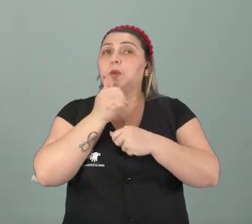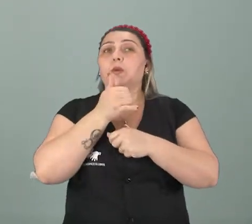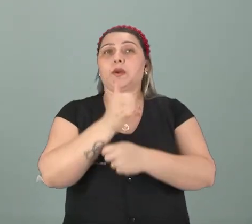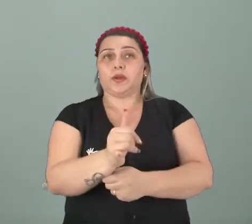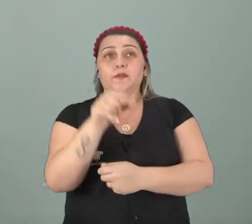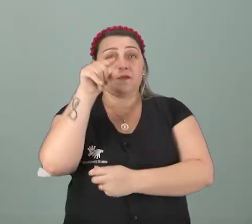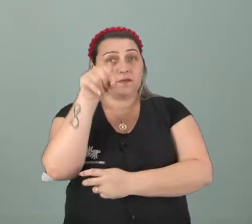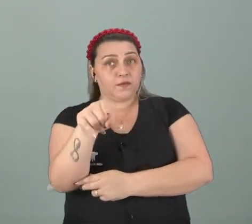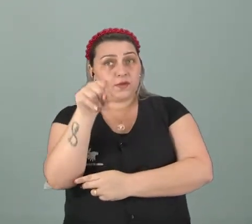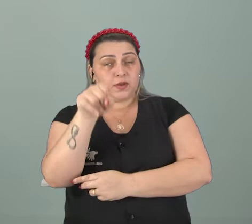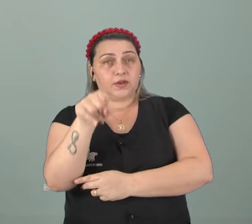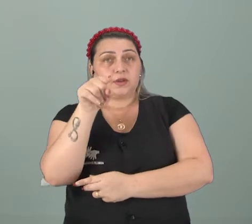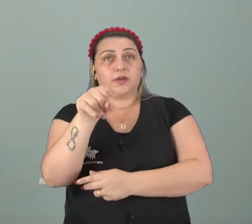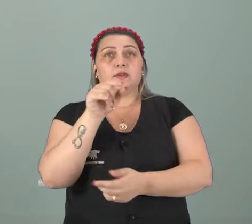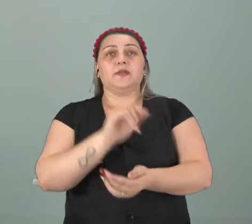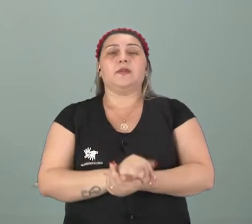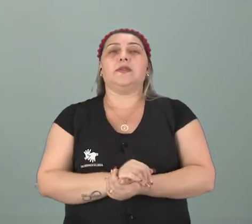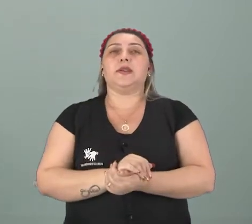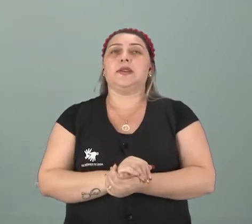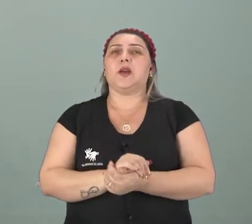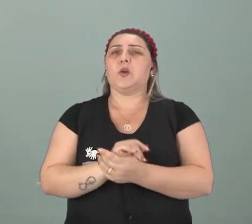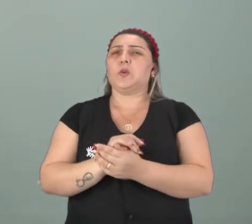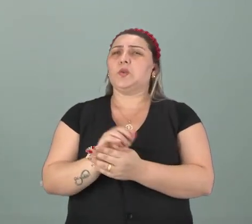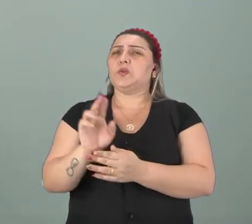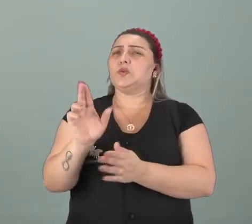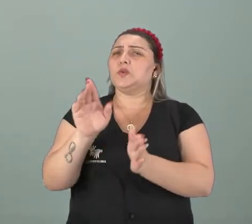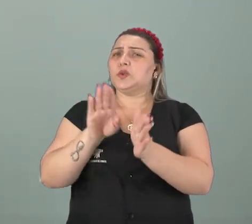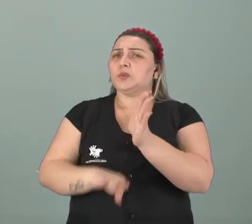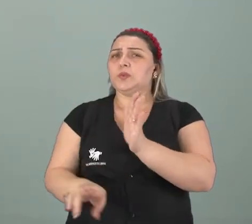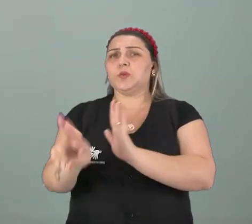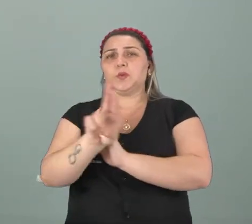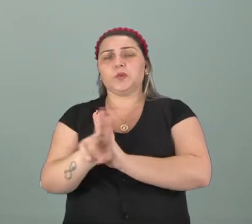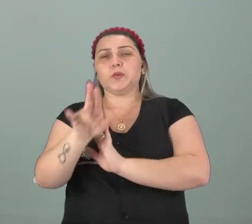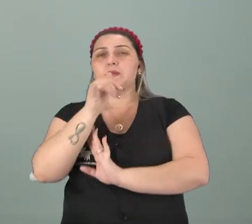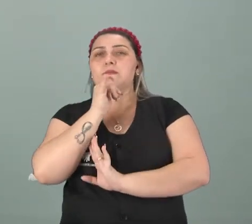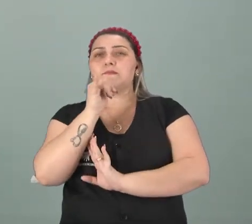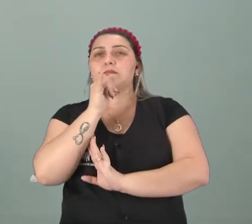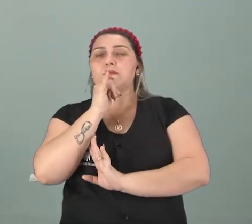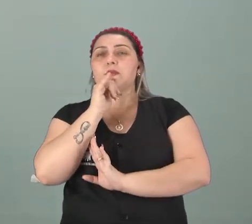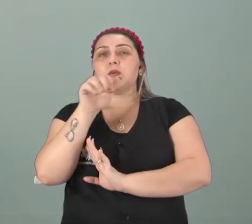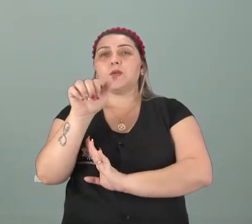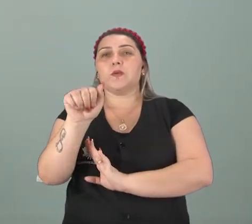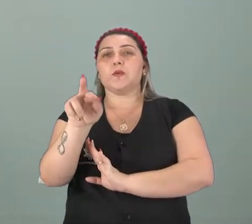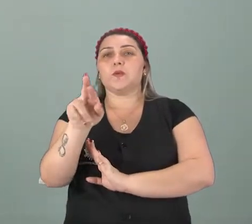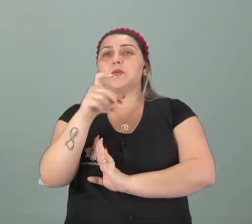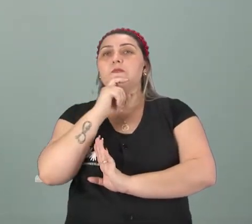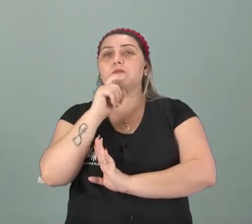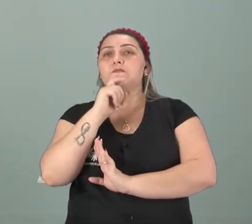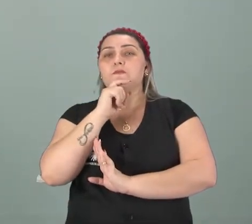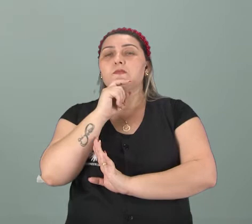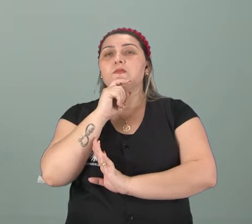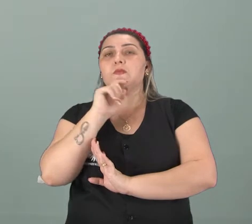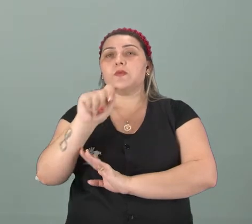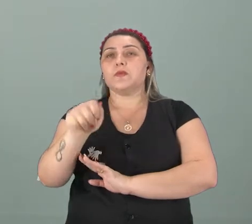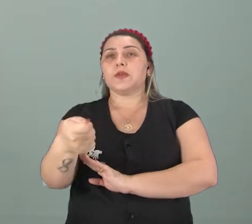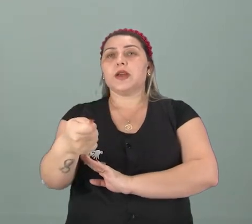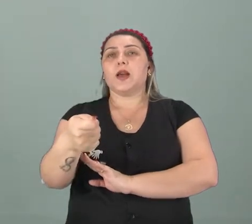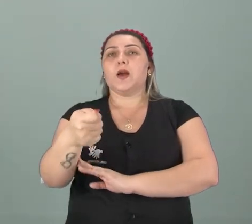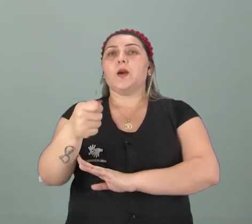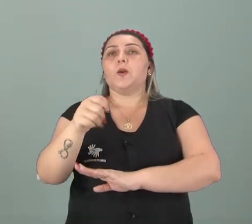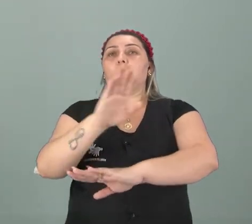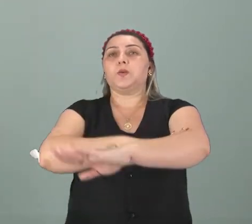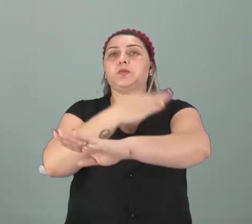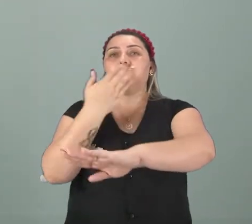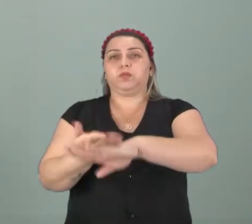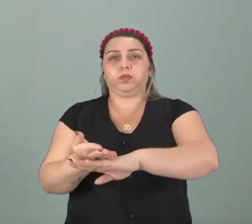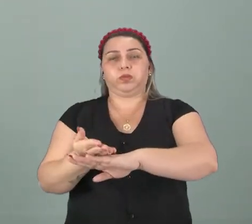energia, você dá uma maneirada ali no uso, né? Por exemplo, o ar-condicionado. Eu não vou ligar o ar-condicionado durante o dia inteiro,